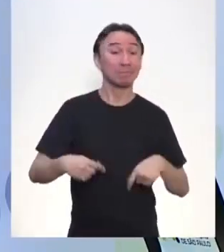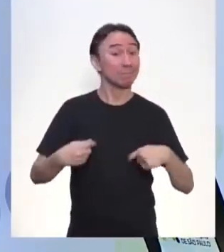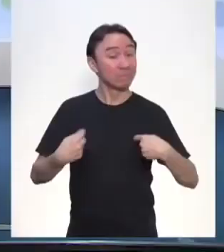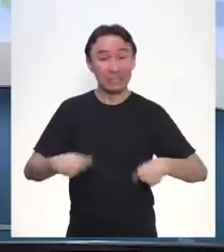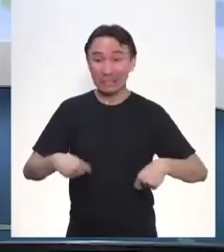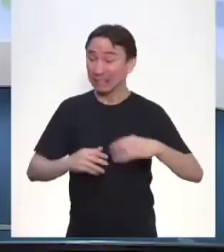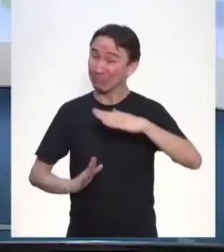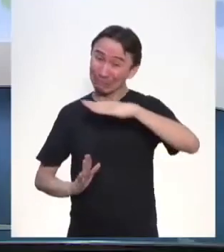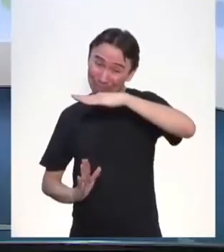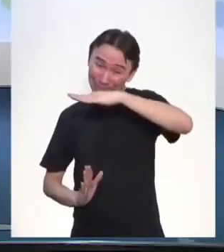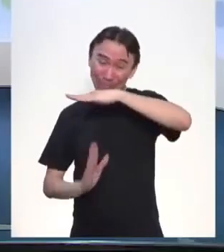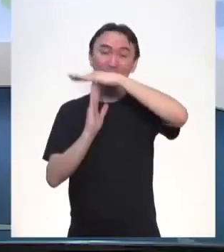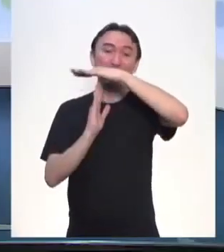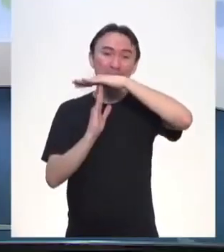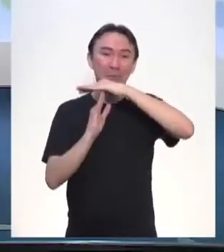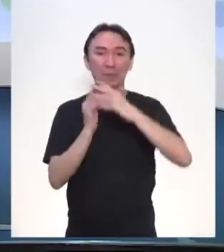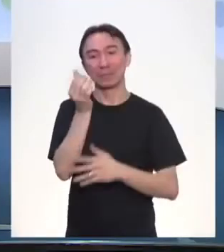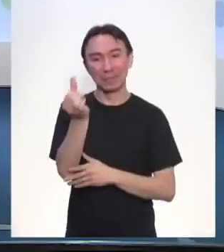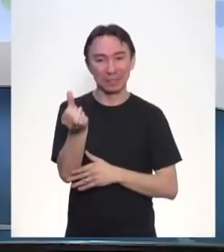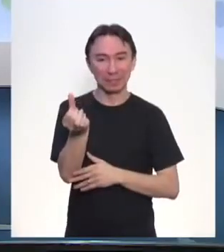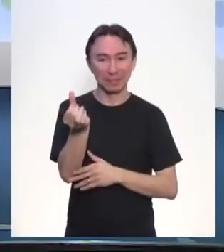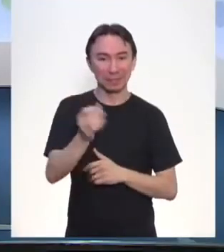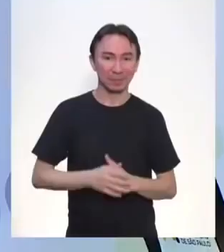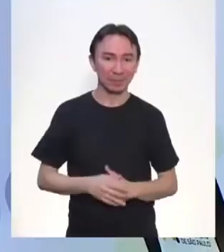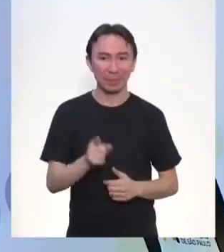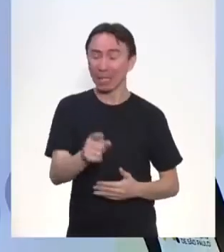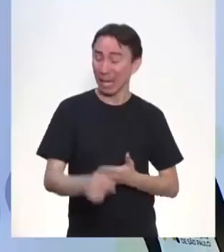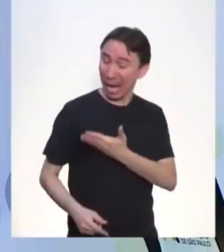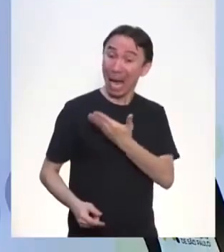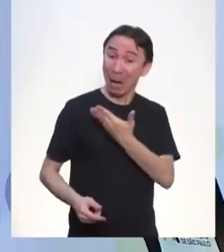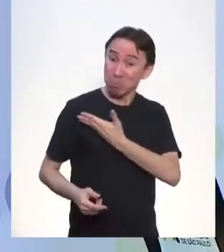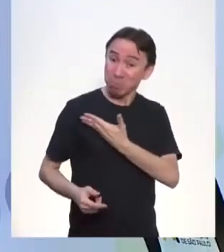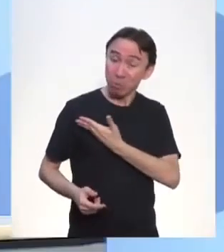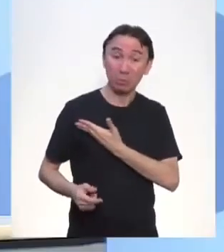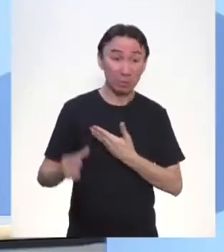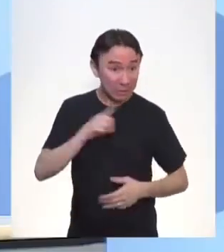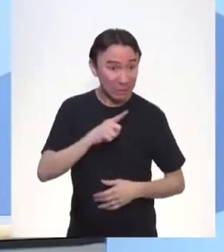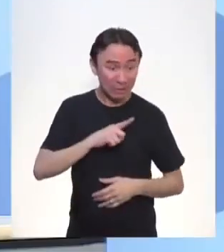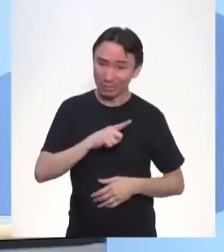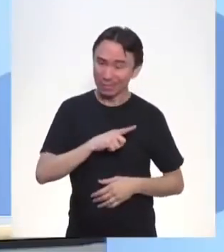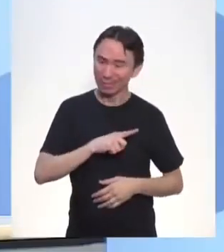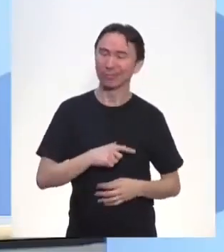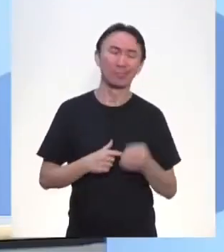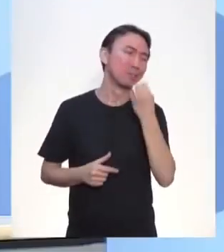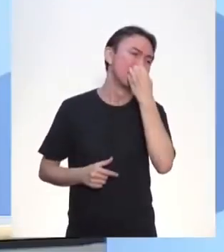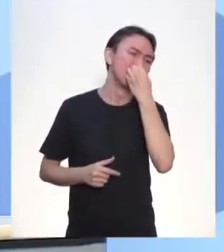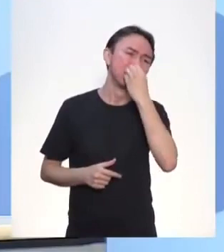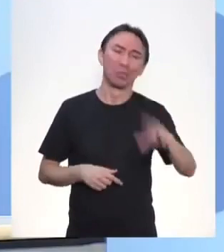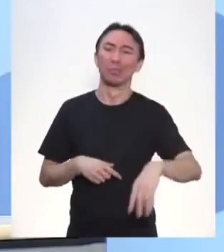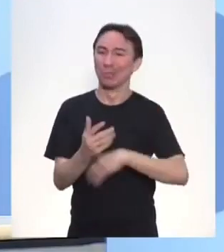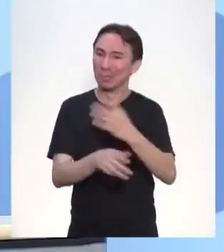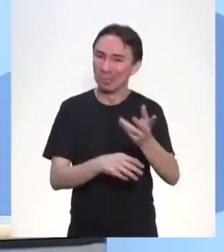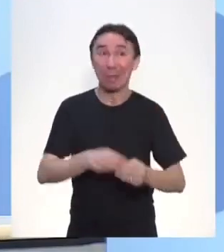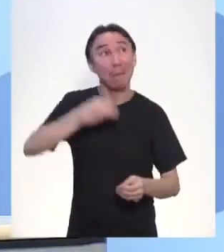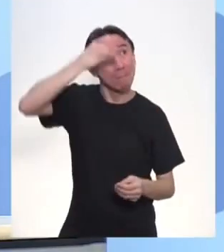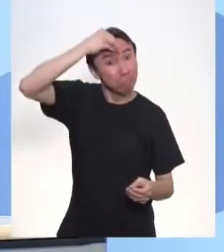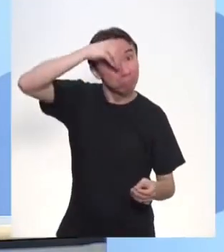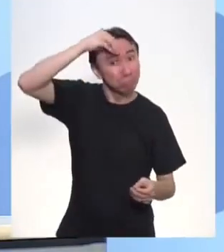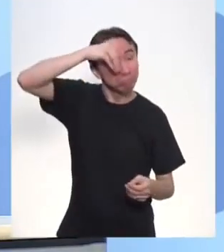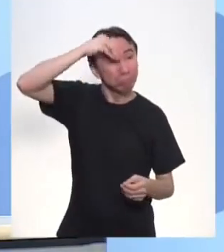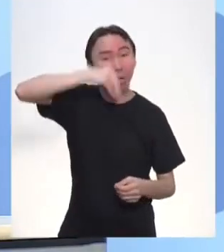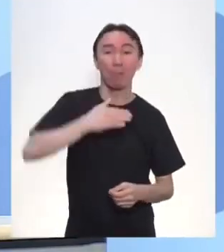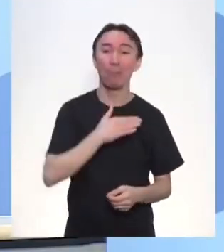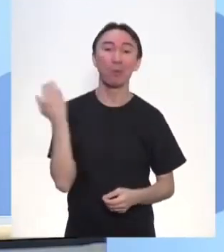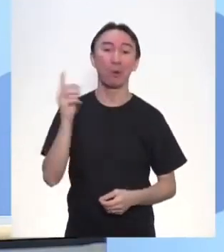muito bem colocado, né? Quem tem amigo não morre pagão, né? Já diz o velho ditado, né? Inclusive, quero mandar um abraço para o